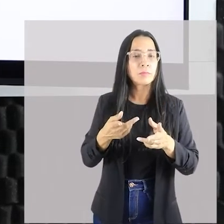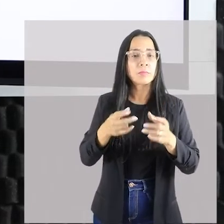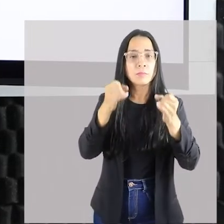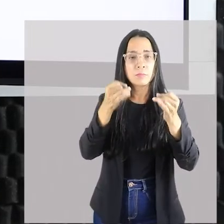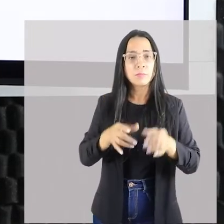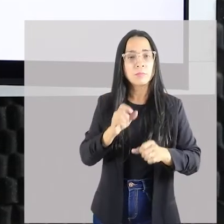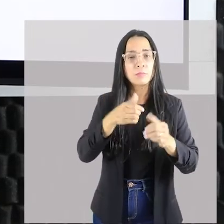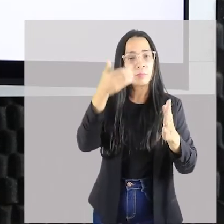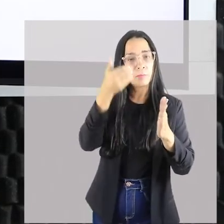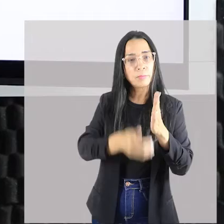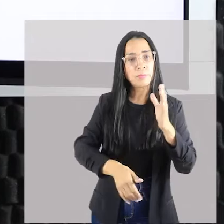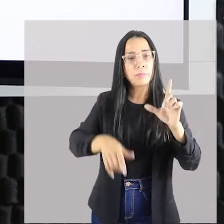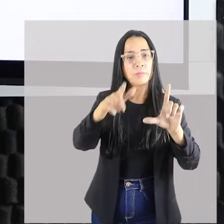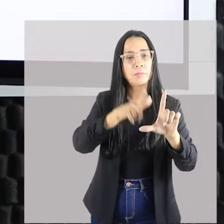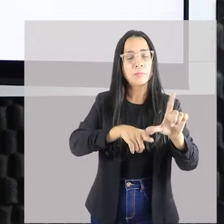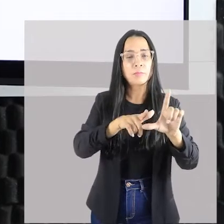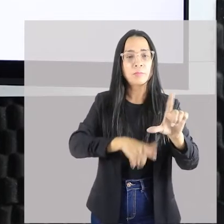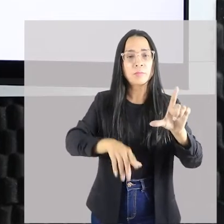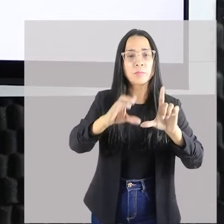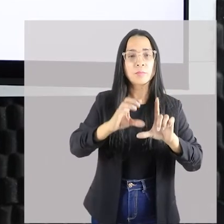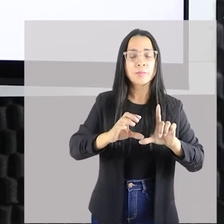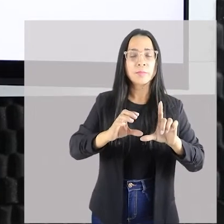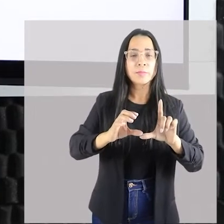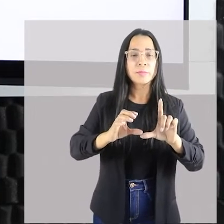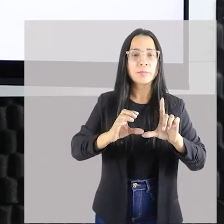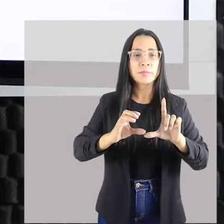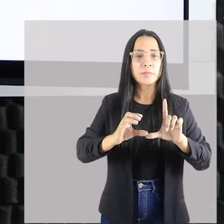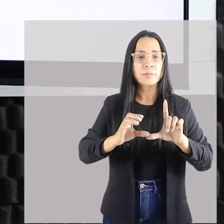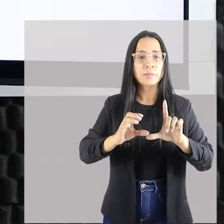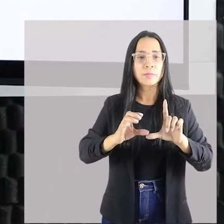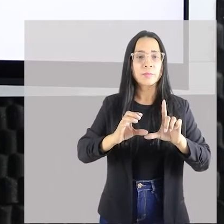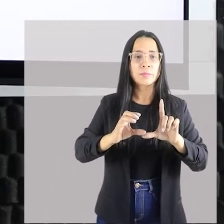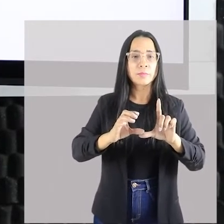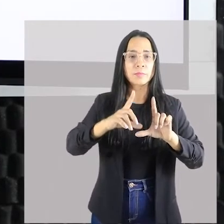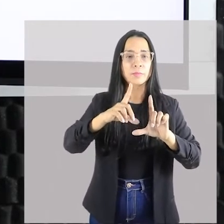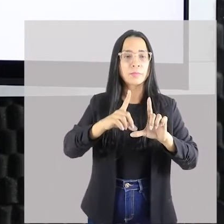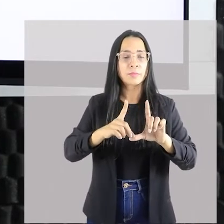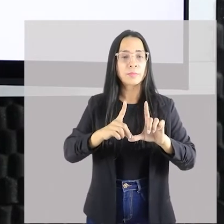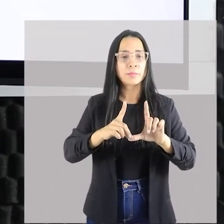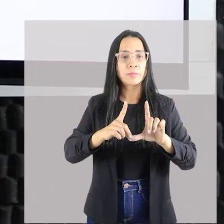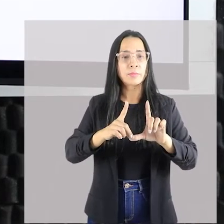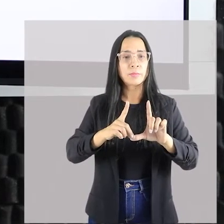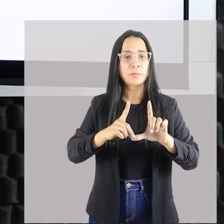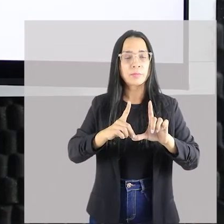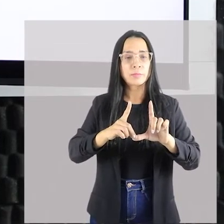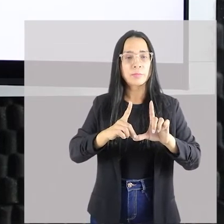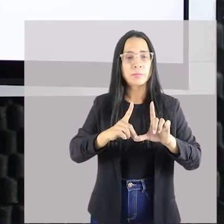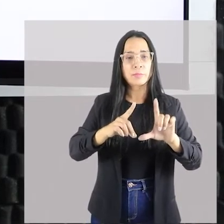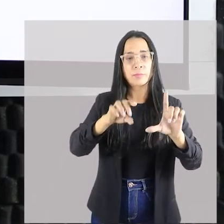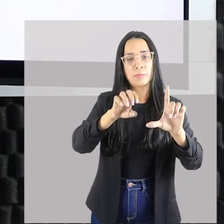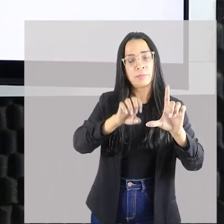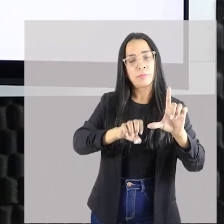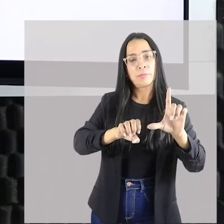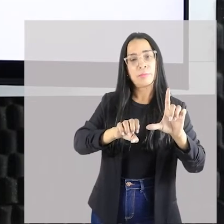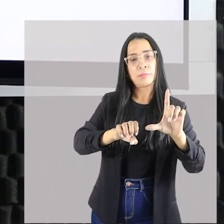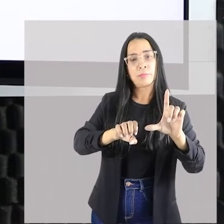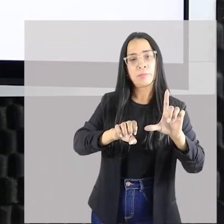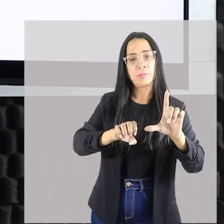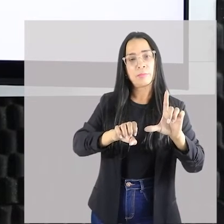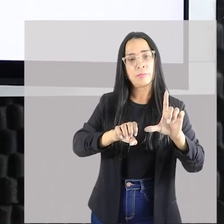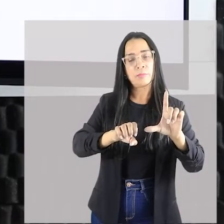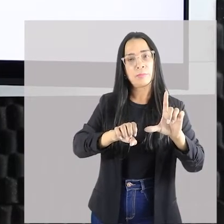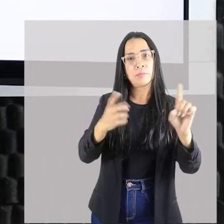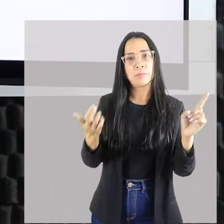você perde, né? Na letra D fala uma substituição e na letra E fala de uma inversão. Quando